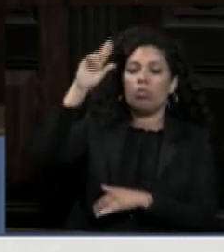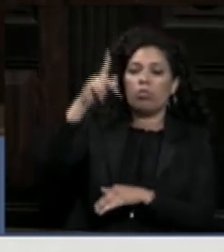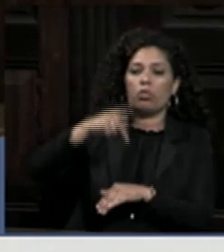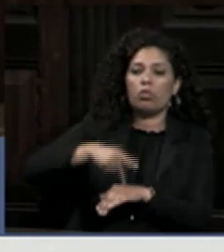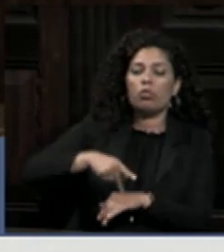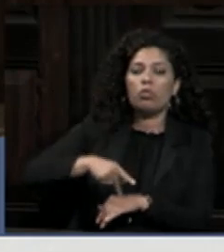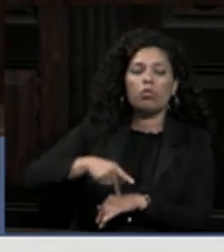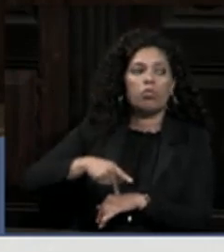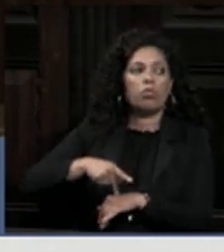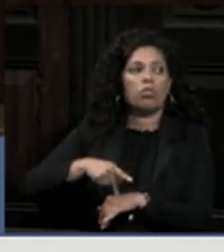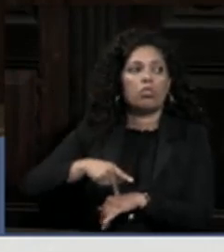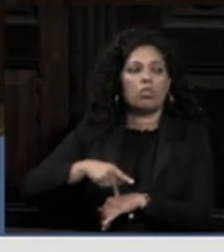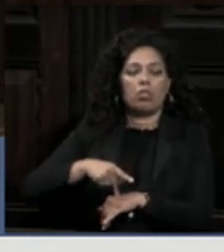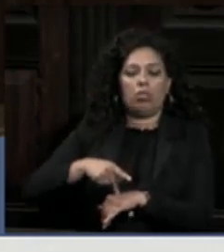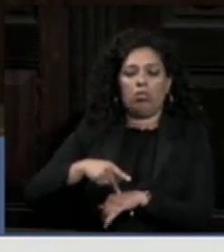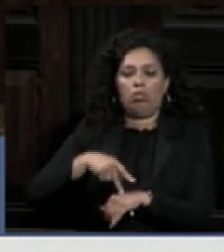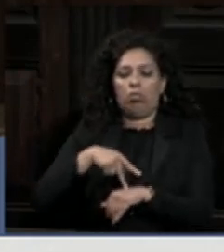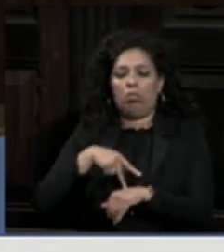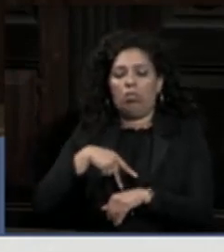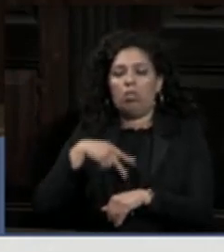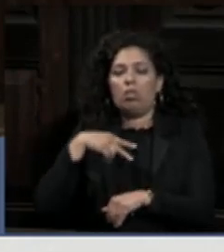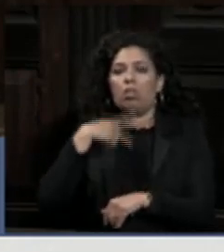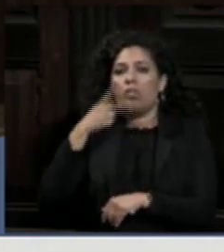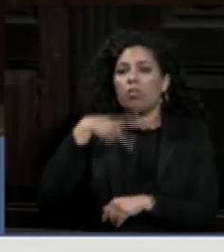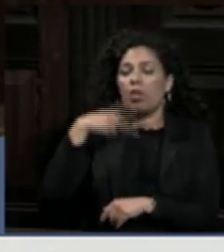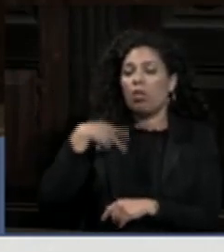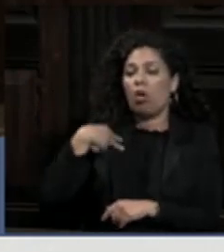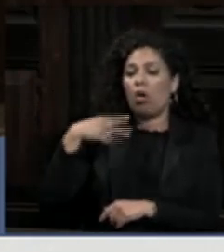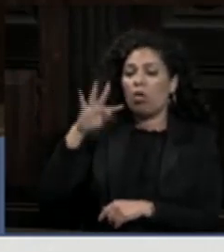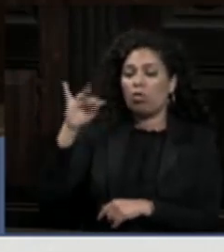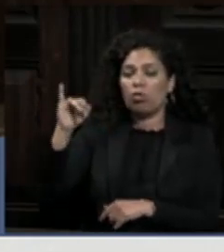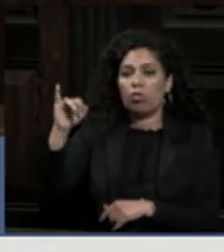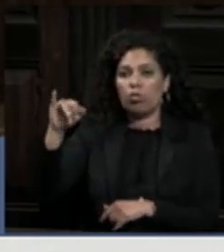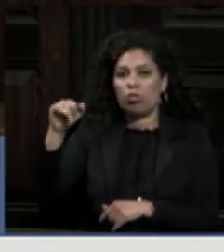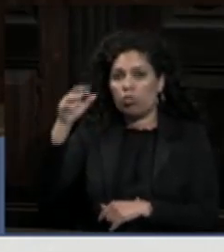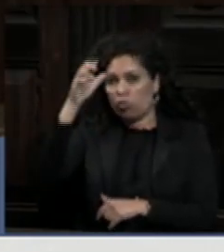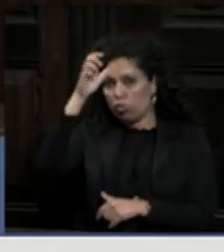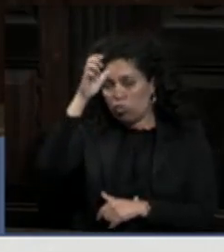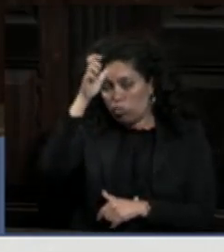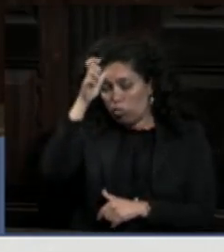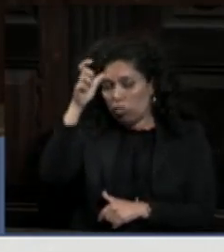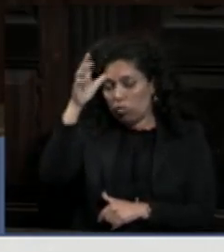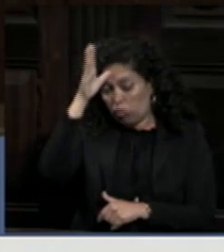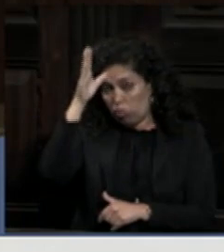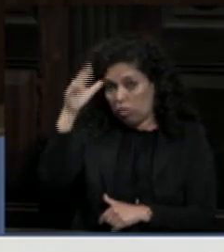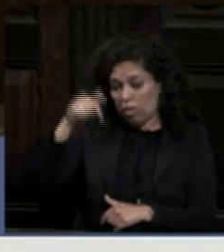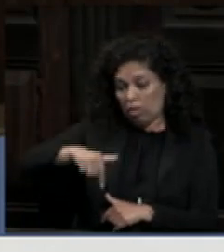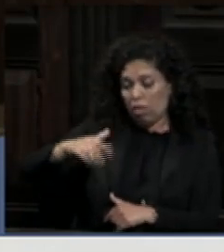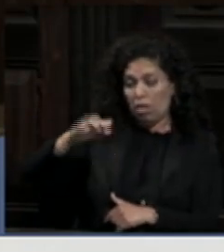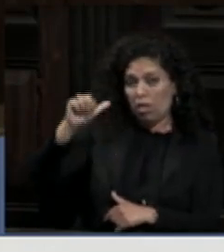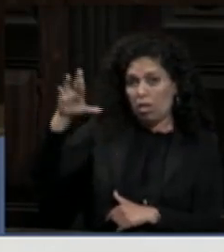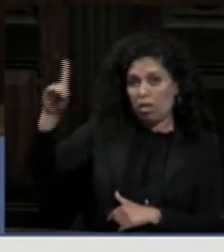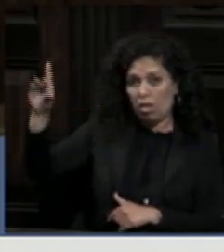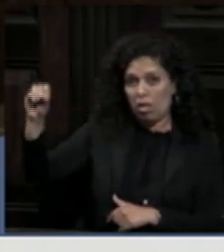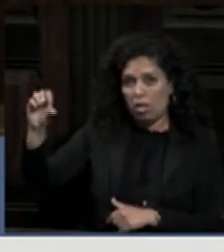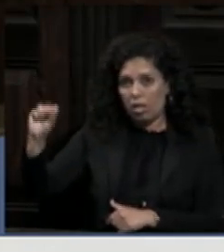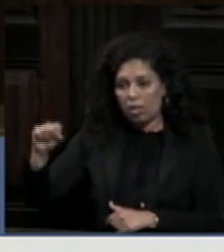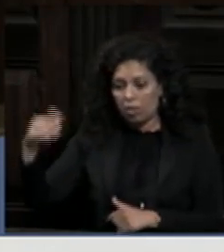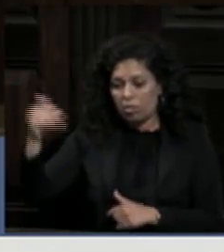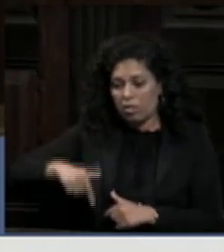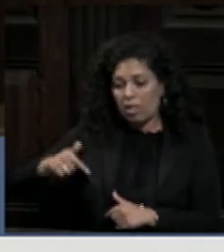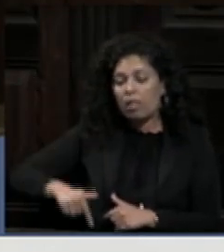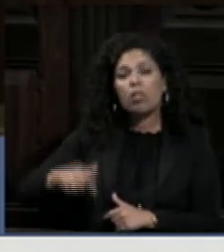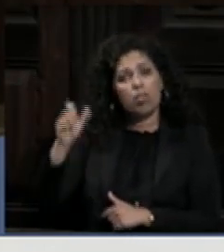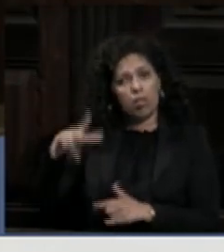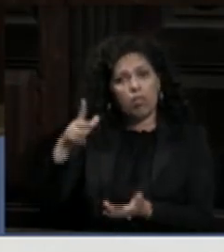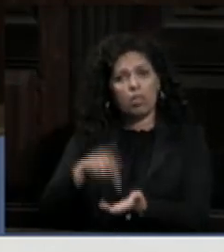trabalha é verdade sim no gardênia aqui o tio carlos trabalha é verdade no terreirão como está hoje estou citando